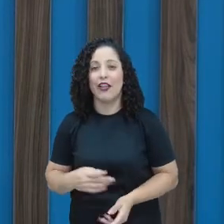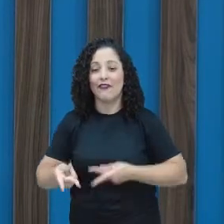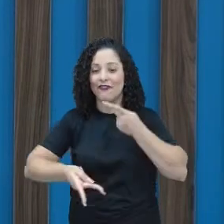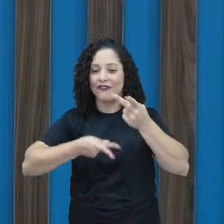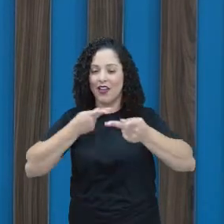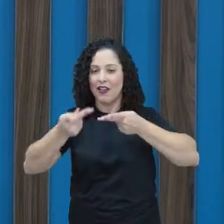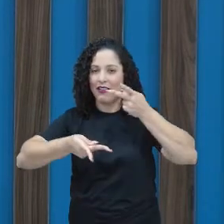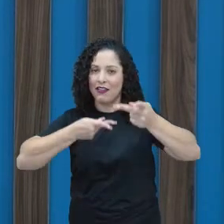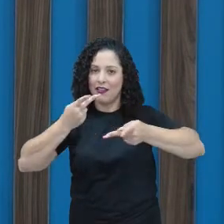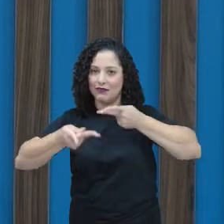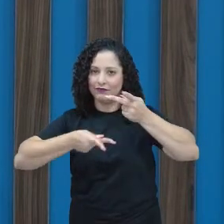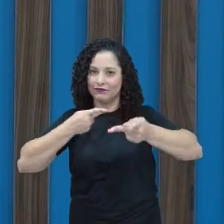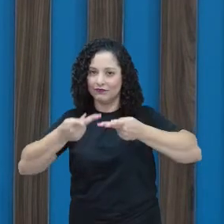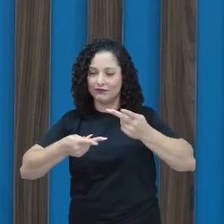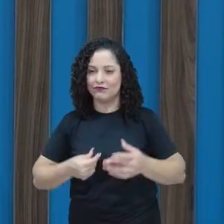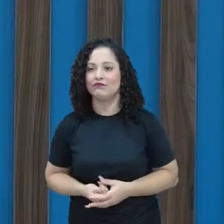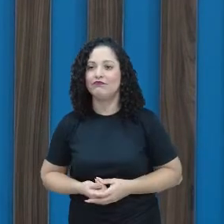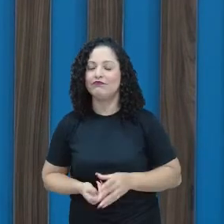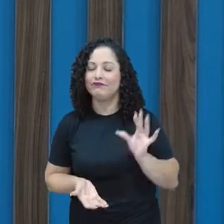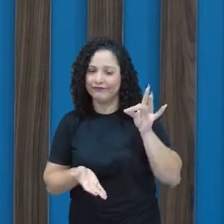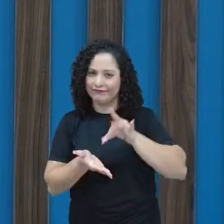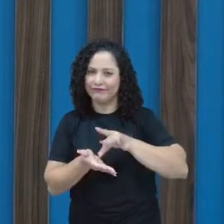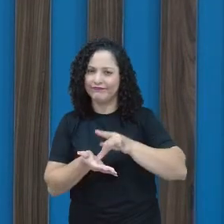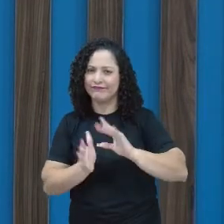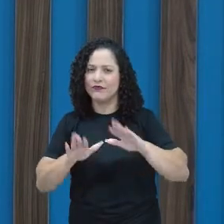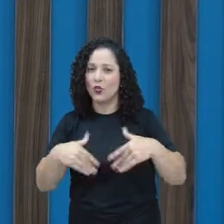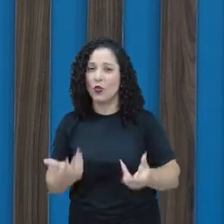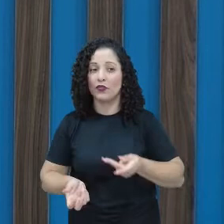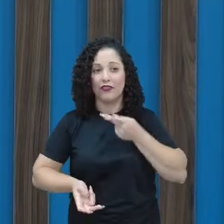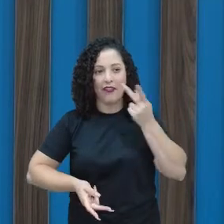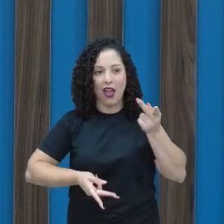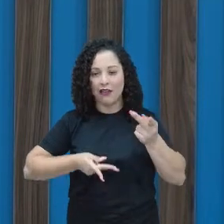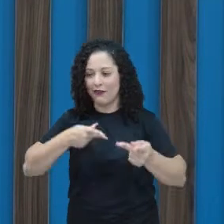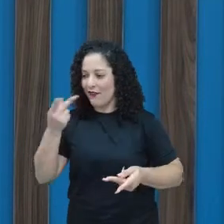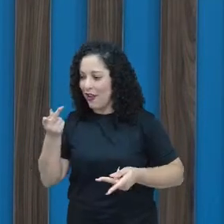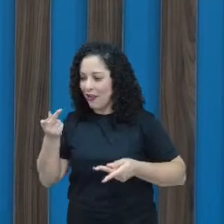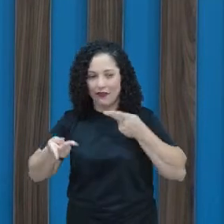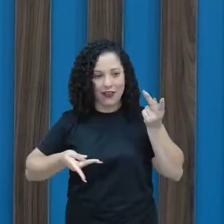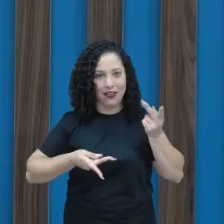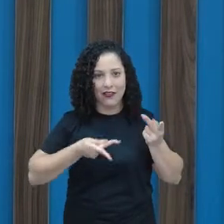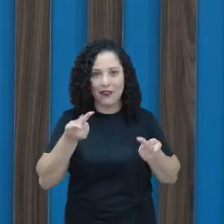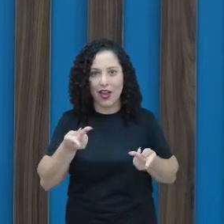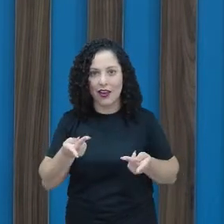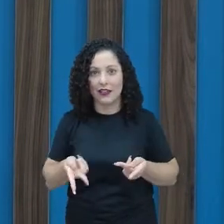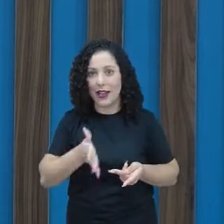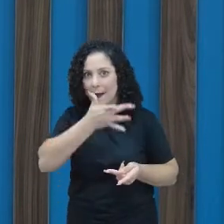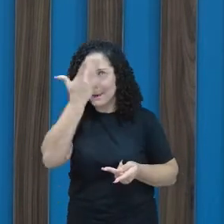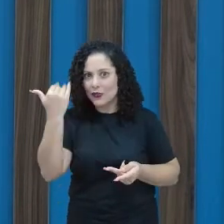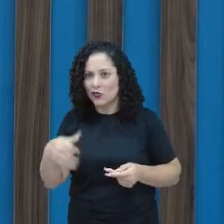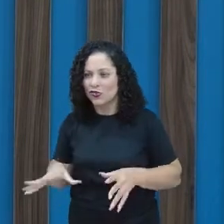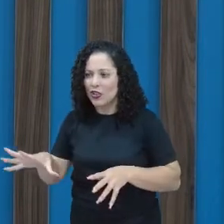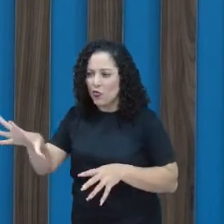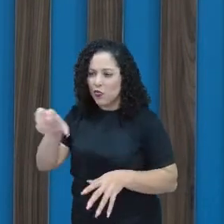né? Isso. Então, realmente, depois que você fala uma coisa, o outro pega. Sabe aquela história, gente? Você